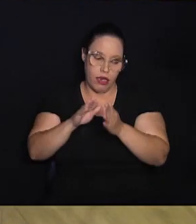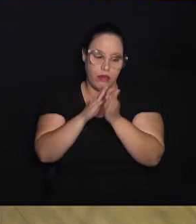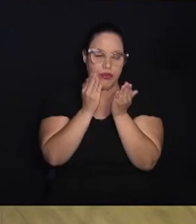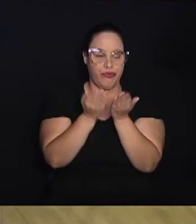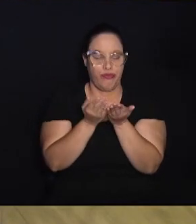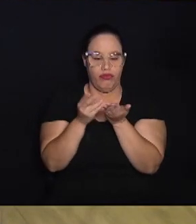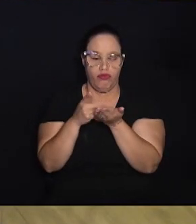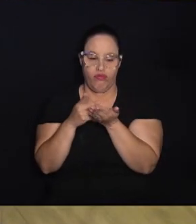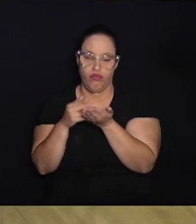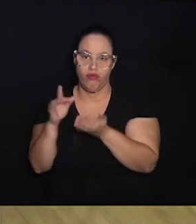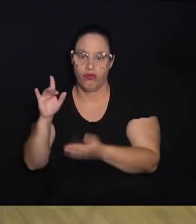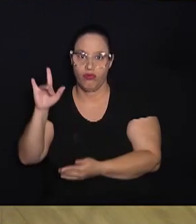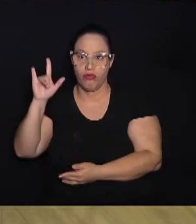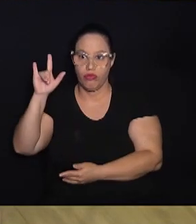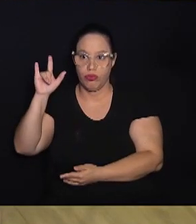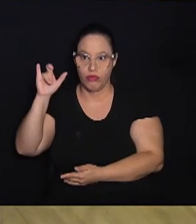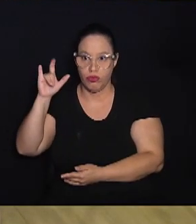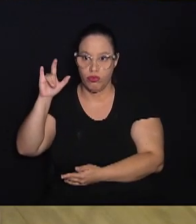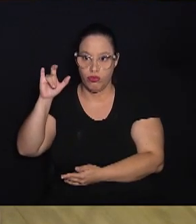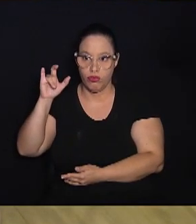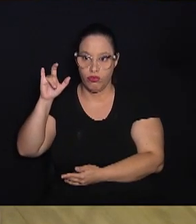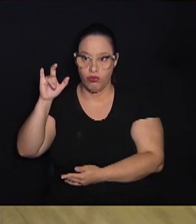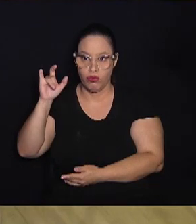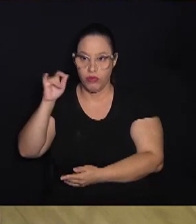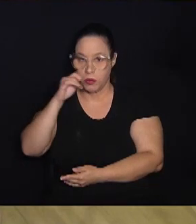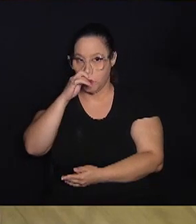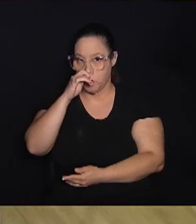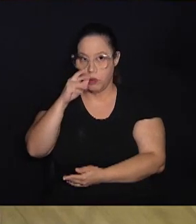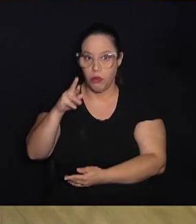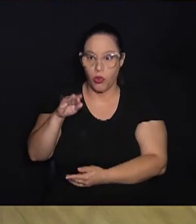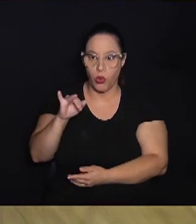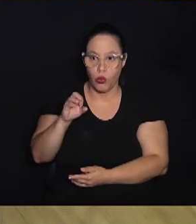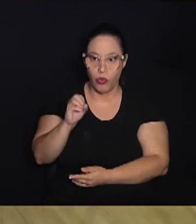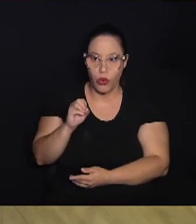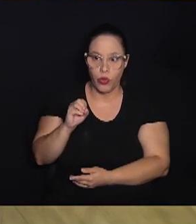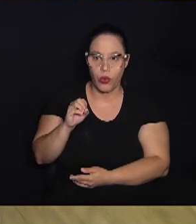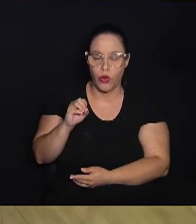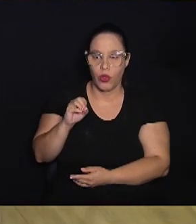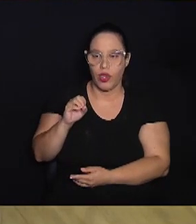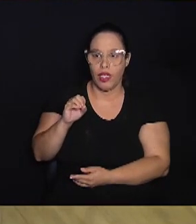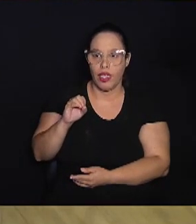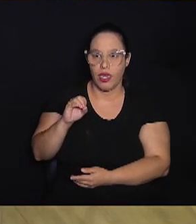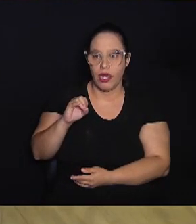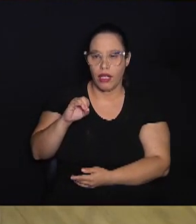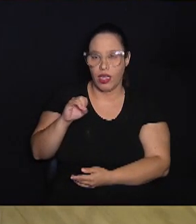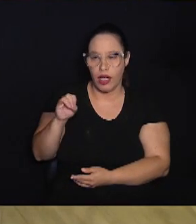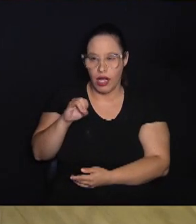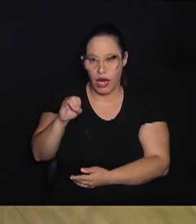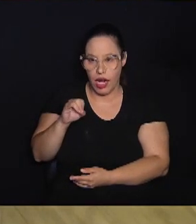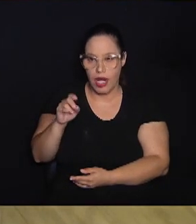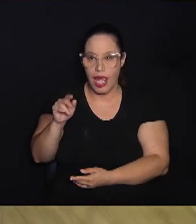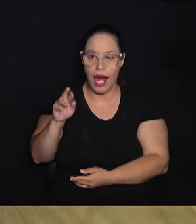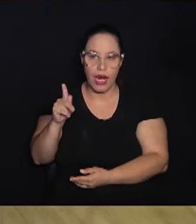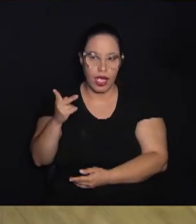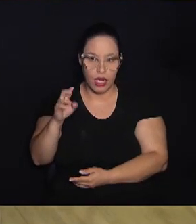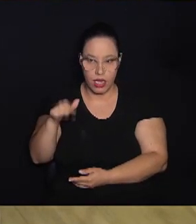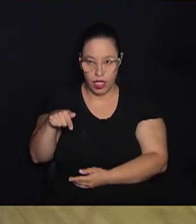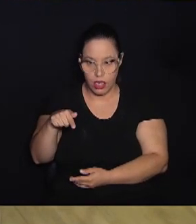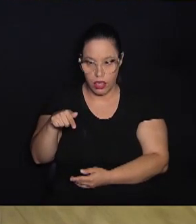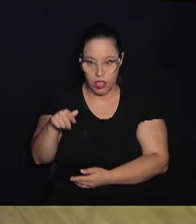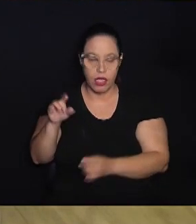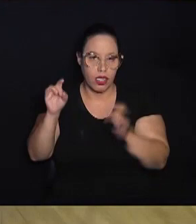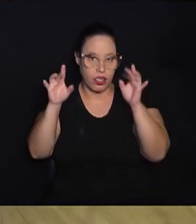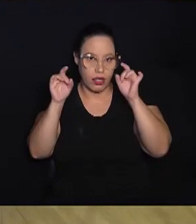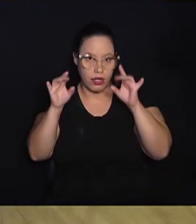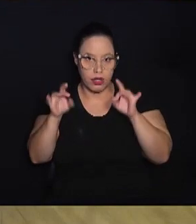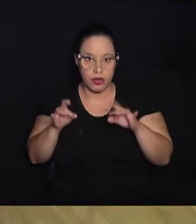Instagram que é o @mundo HQ né que você pode seguir no Instagram para acompanhar as postagens Ele é especialista